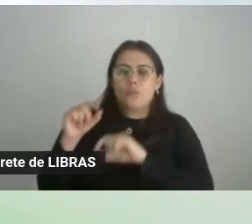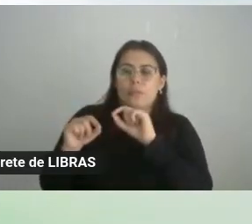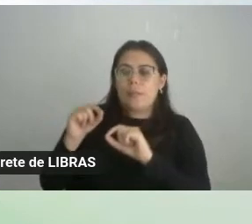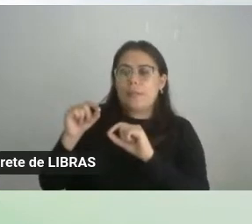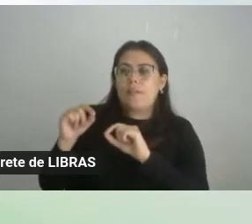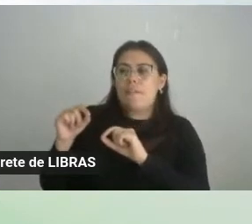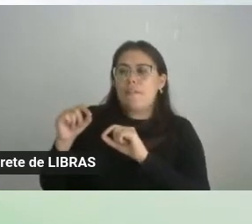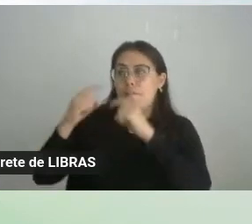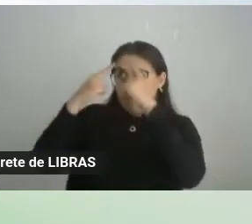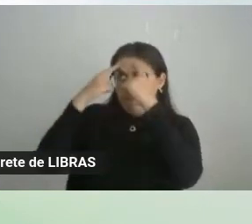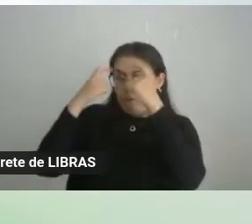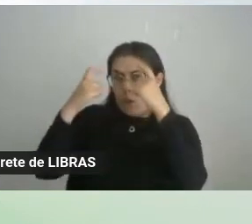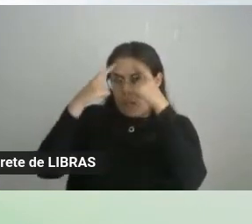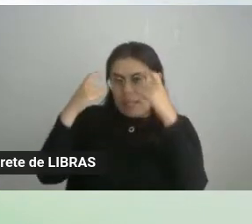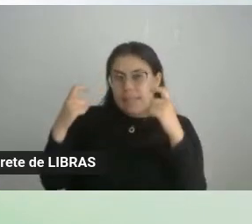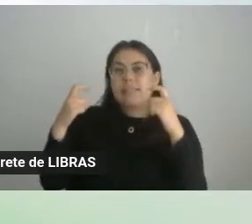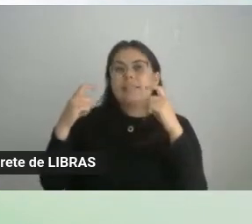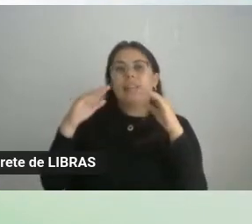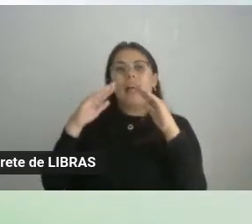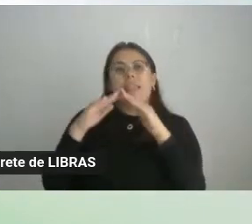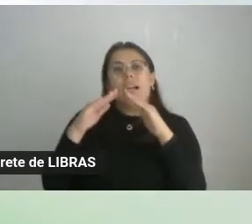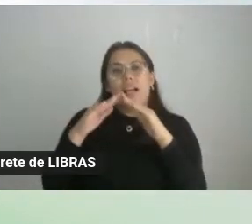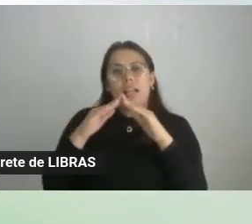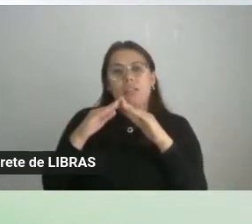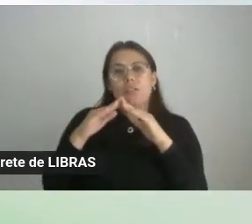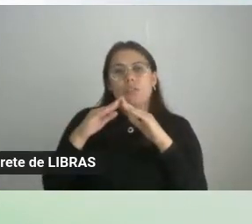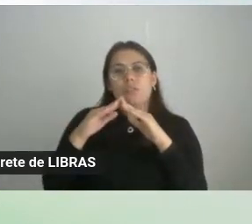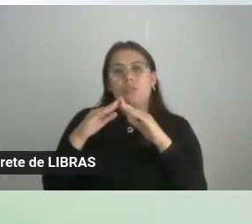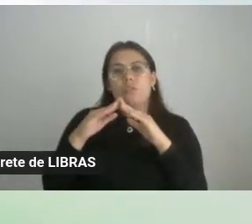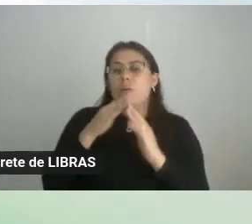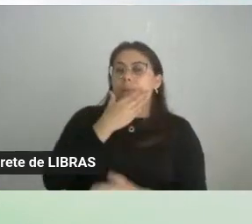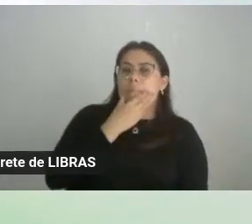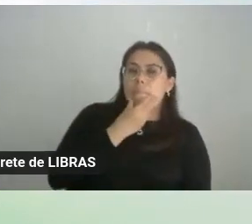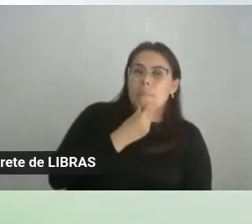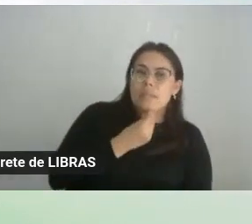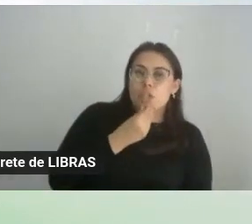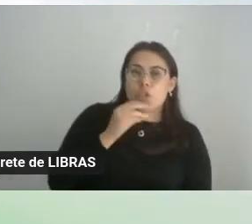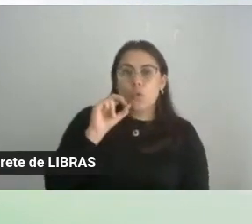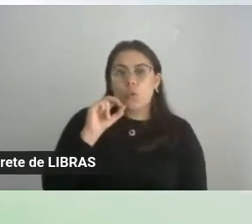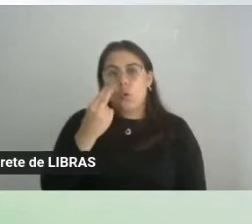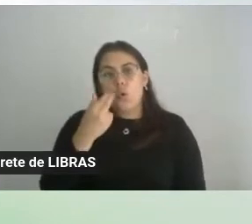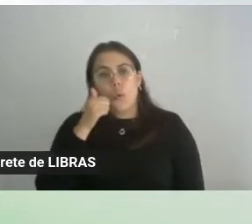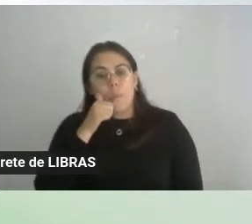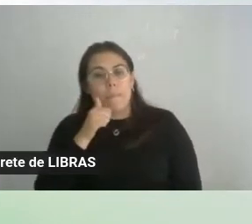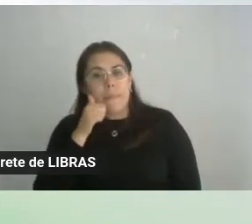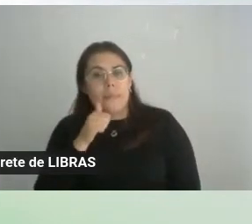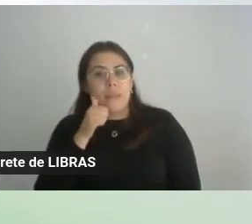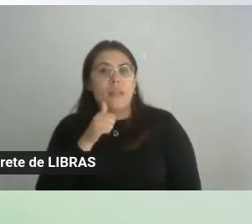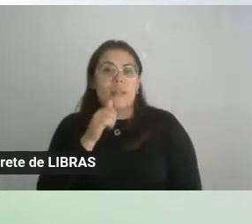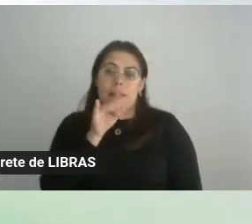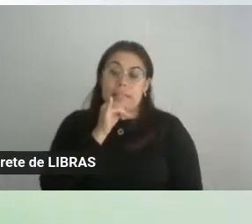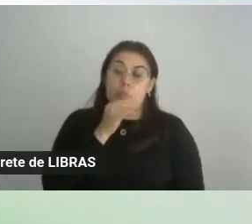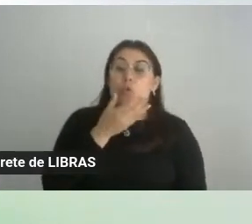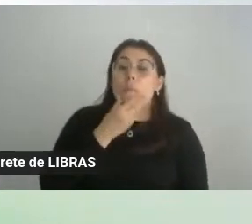a mãe daquela aluna ou daquele aluno, porque o aluno o menino ele pode ser violento repetindo